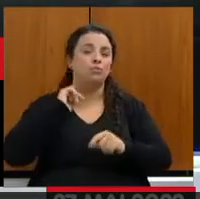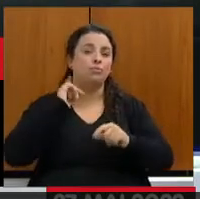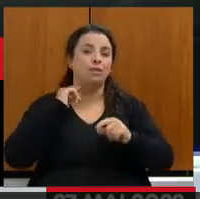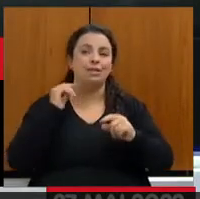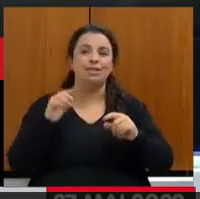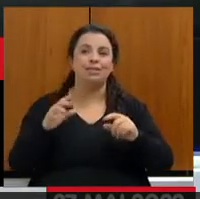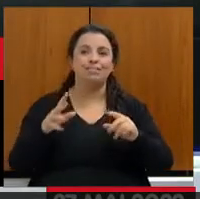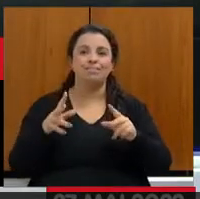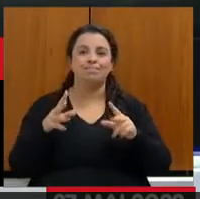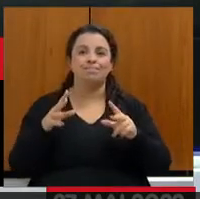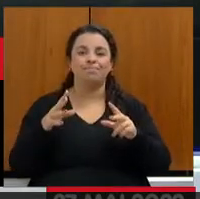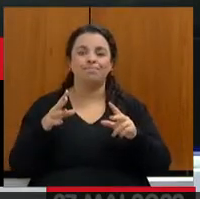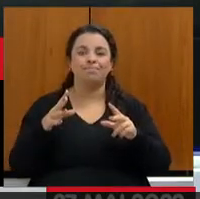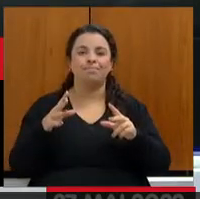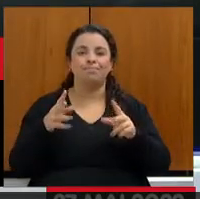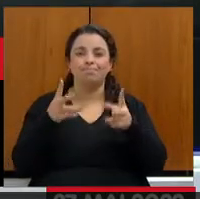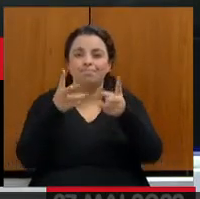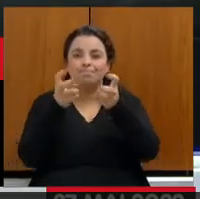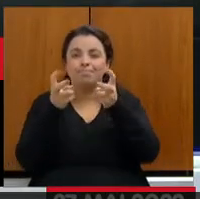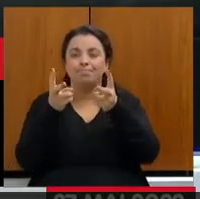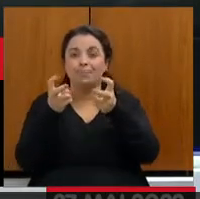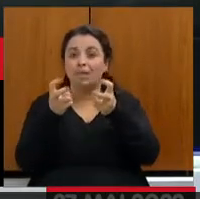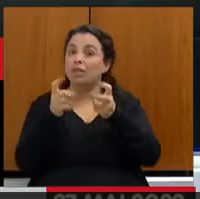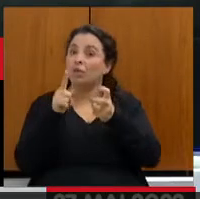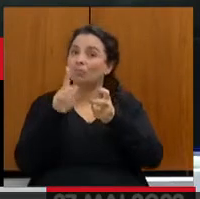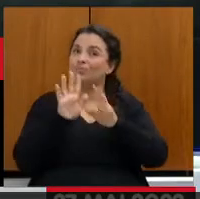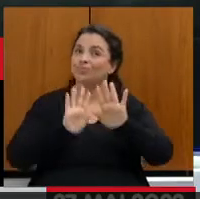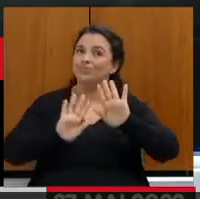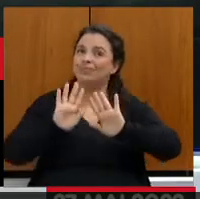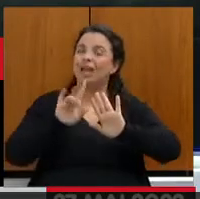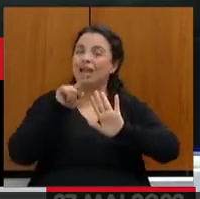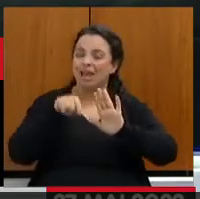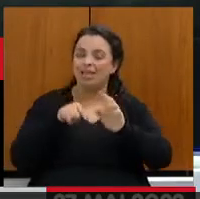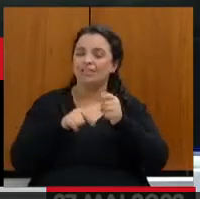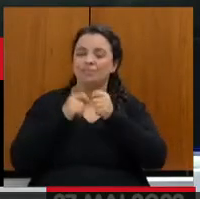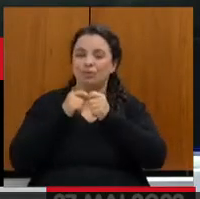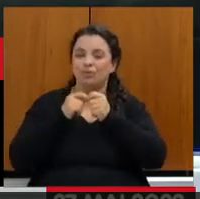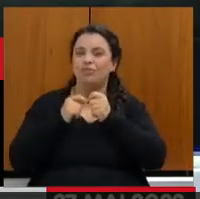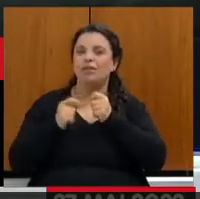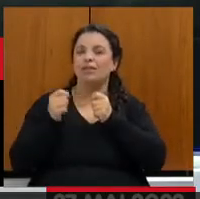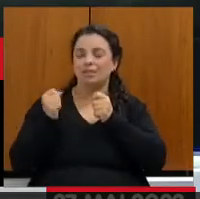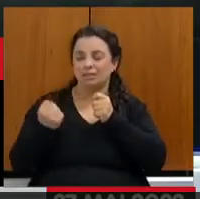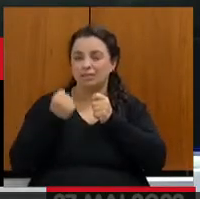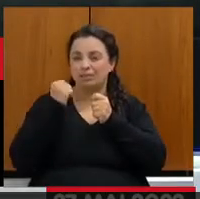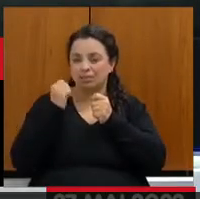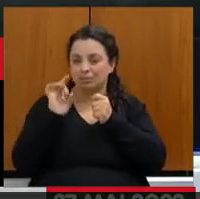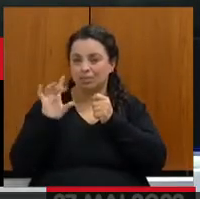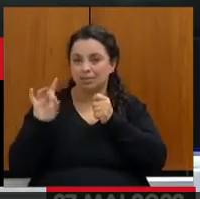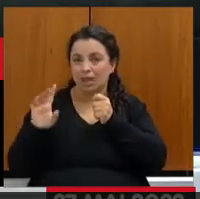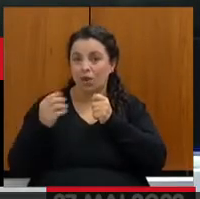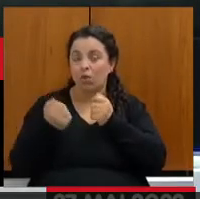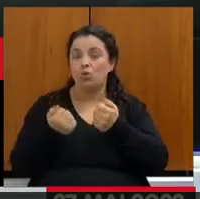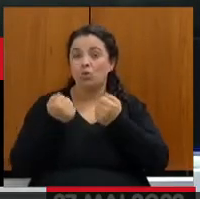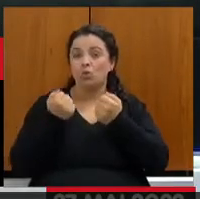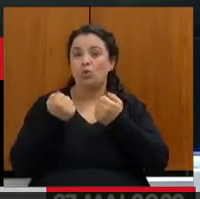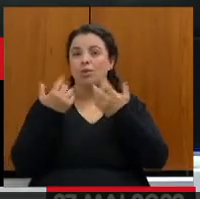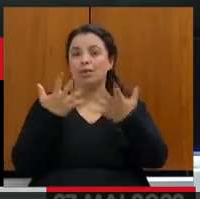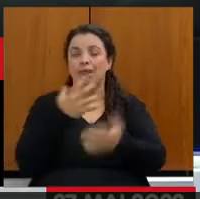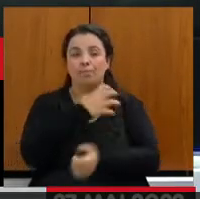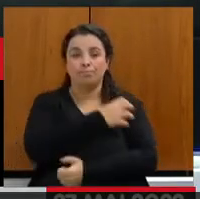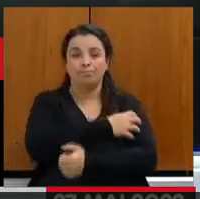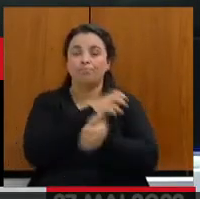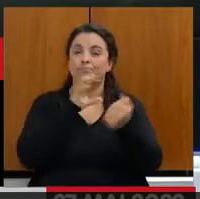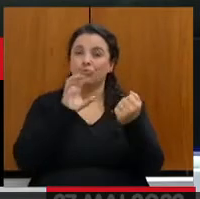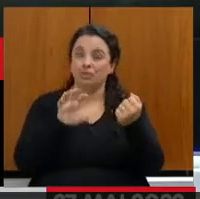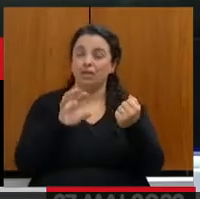então possamos cuidar desse microfone que é o que de fato nos em poder e nos dá o